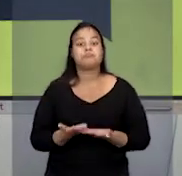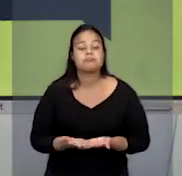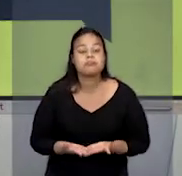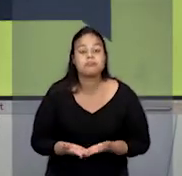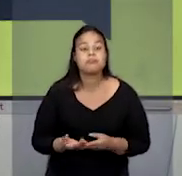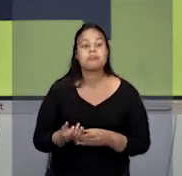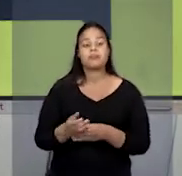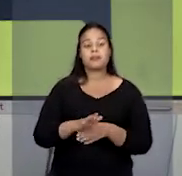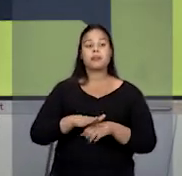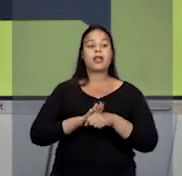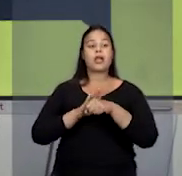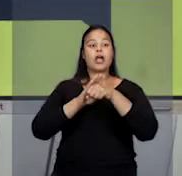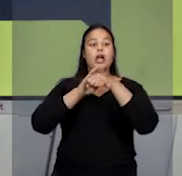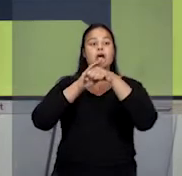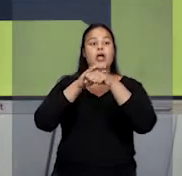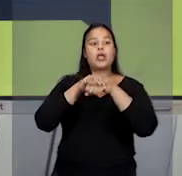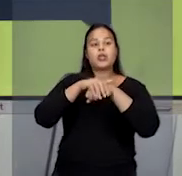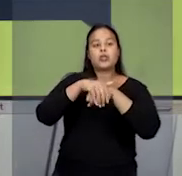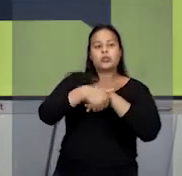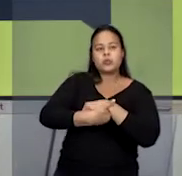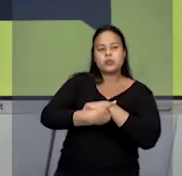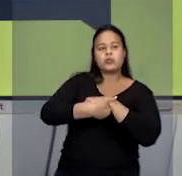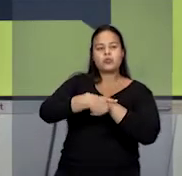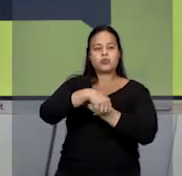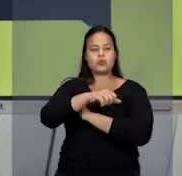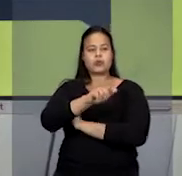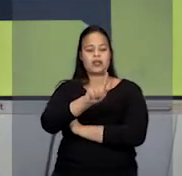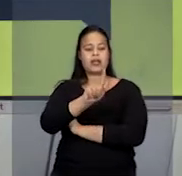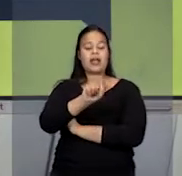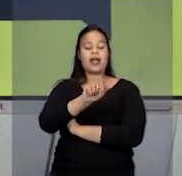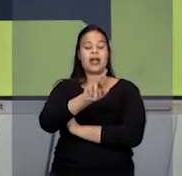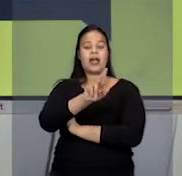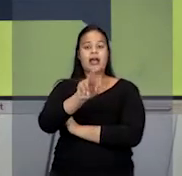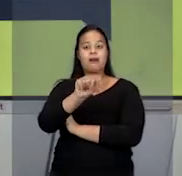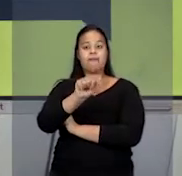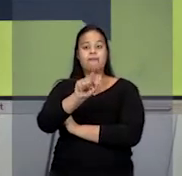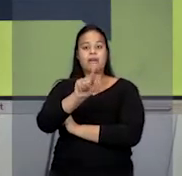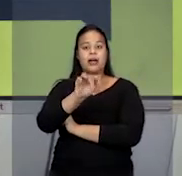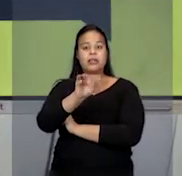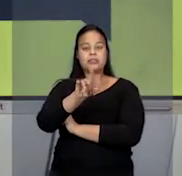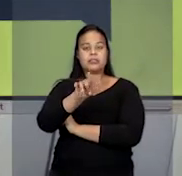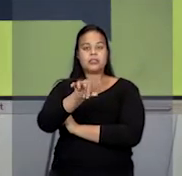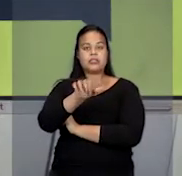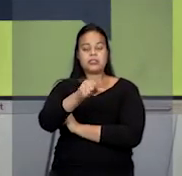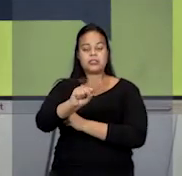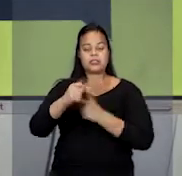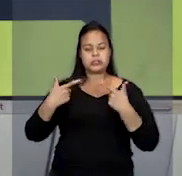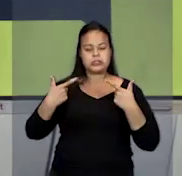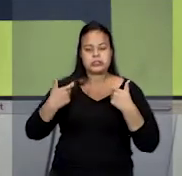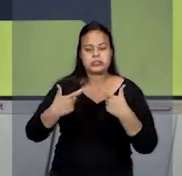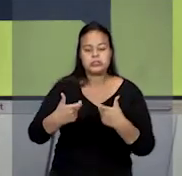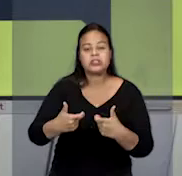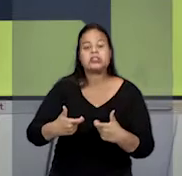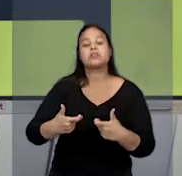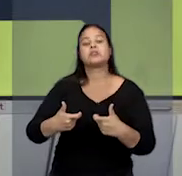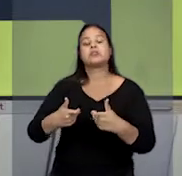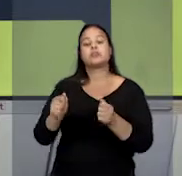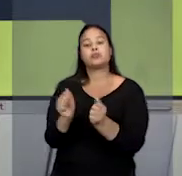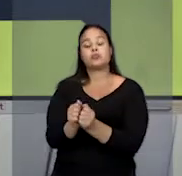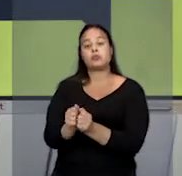das Garrafadas, que é uma guerra ali, um conflito entre o Partido Brasileiro, entre os brasileiros